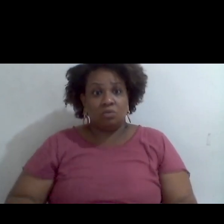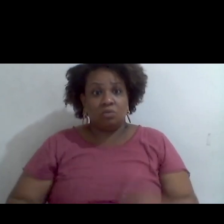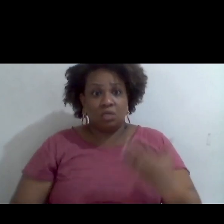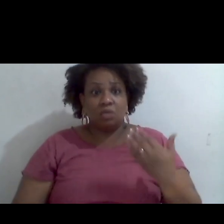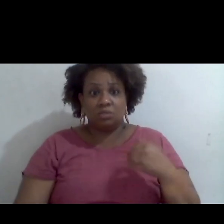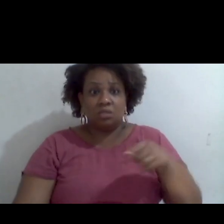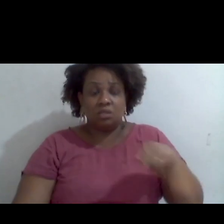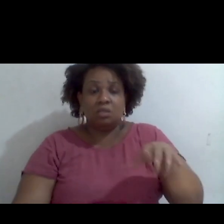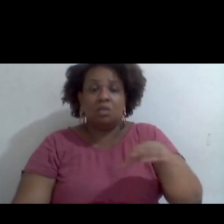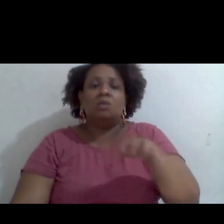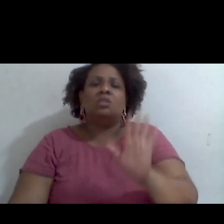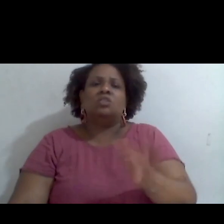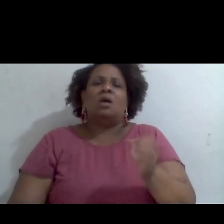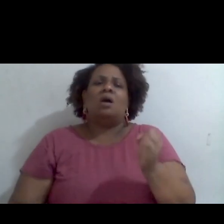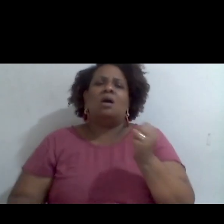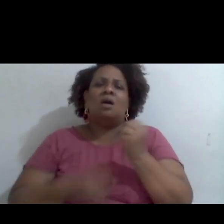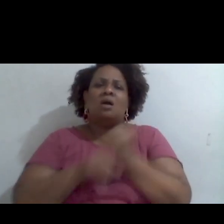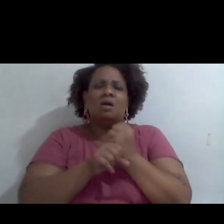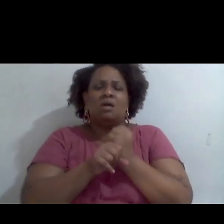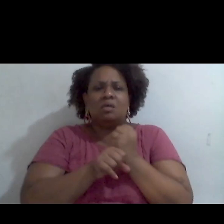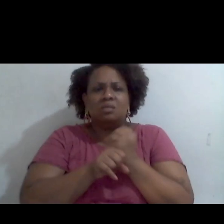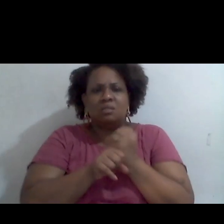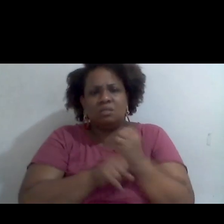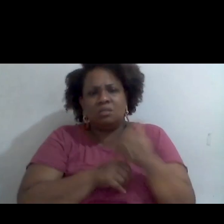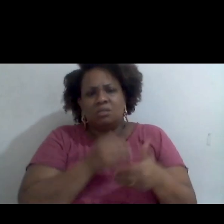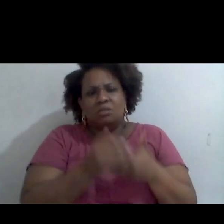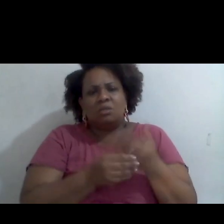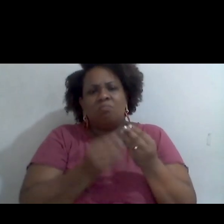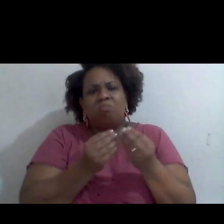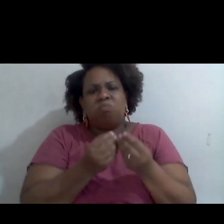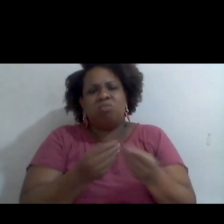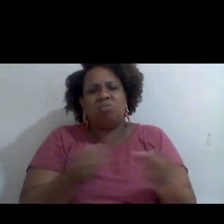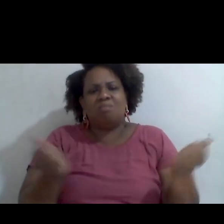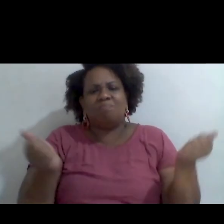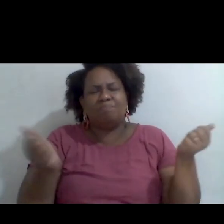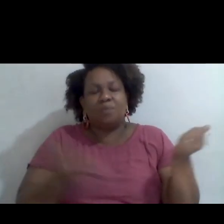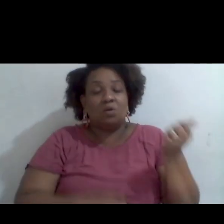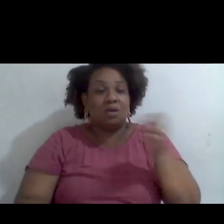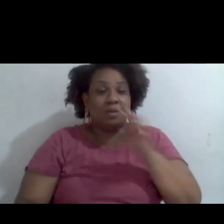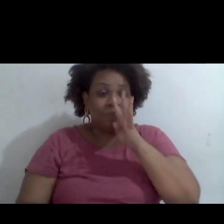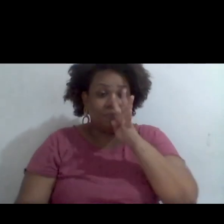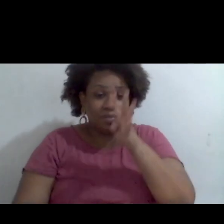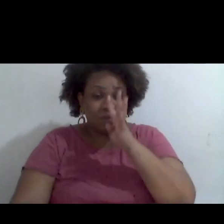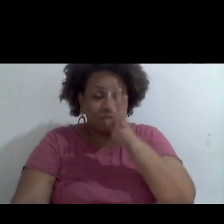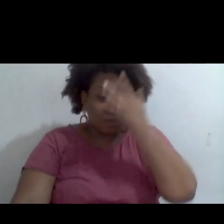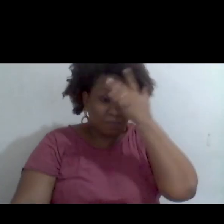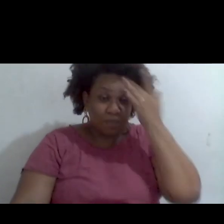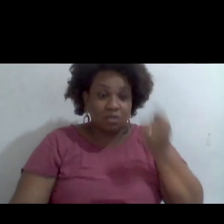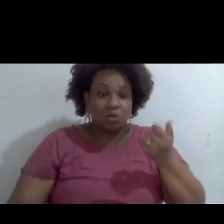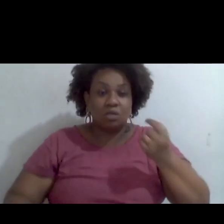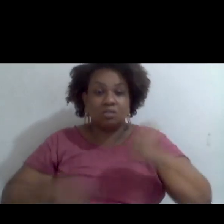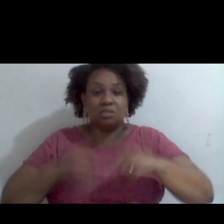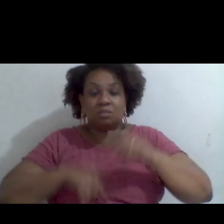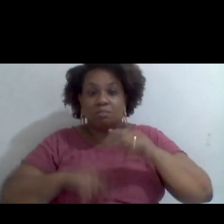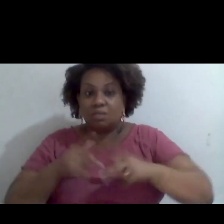há muitos anos num estágio de precariedade absurda de pessoal, de equipamento e